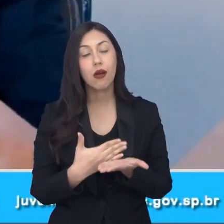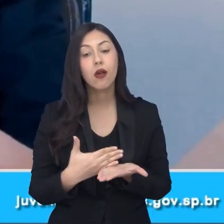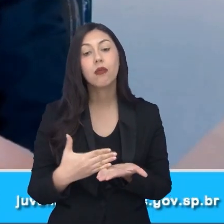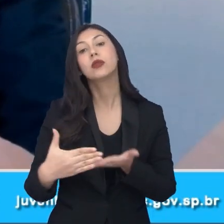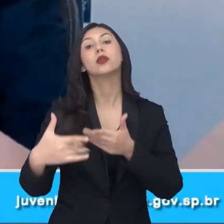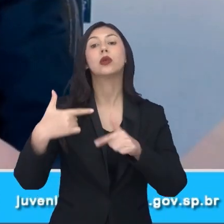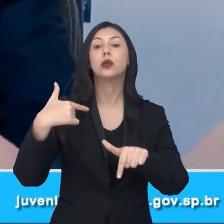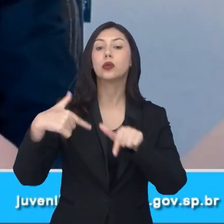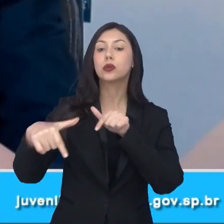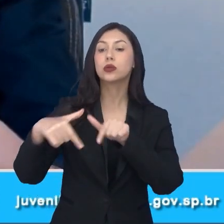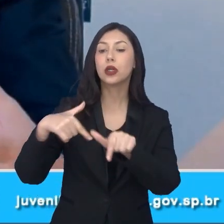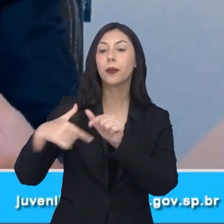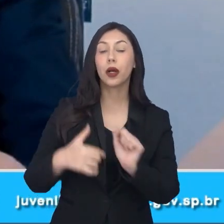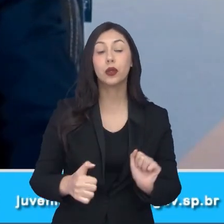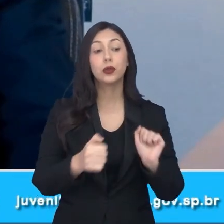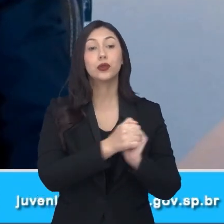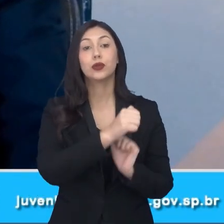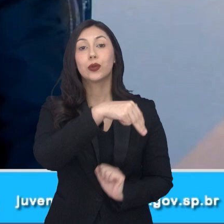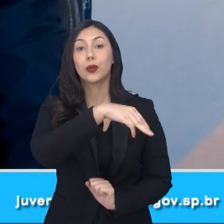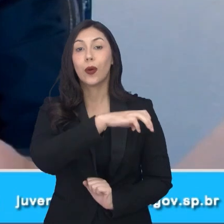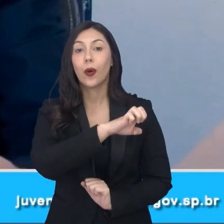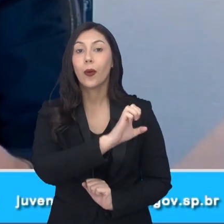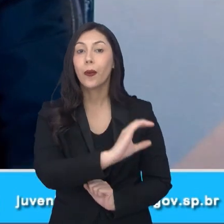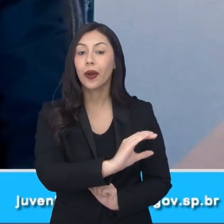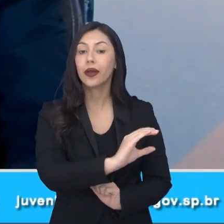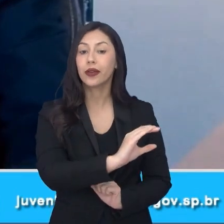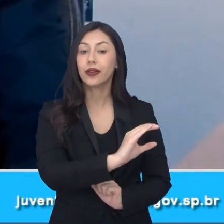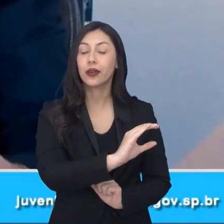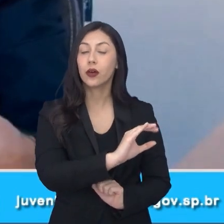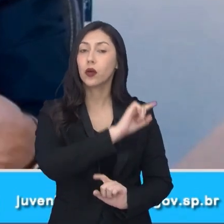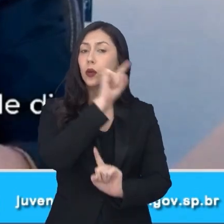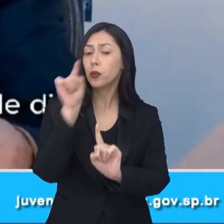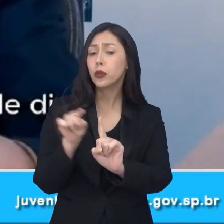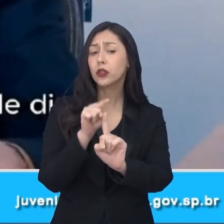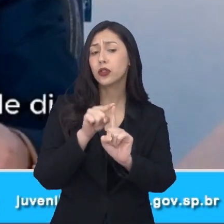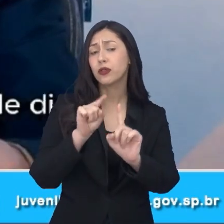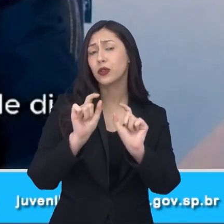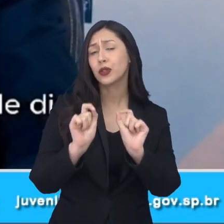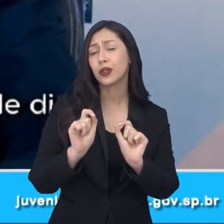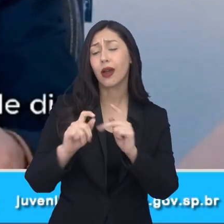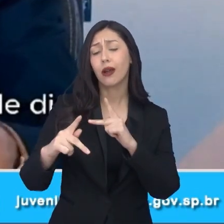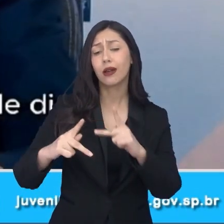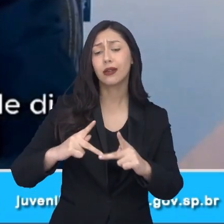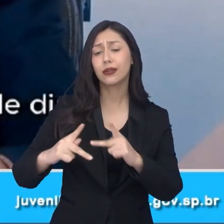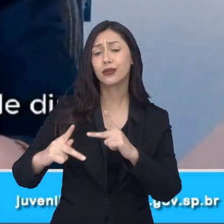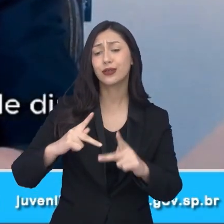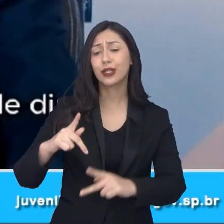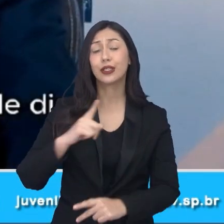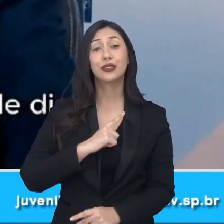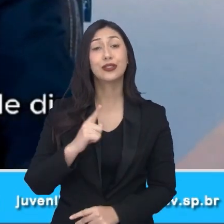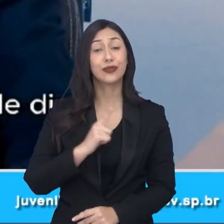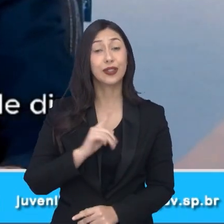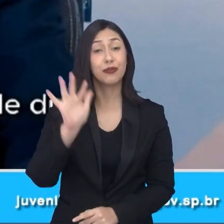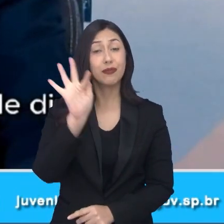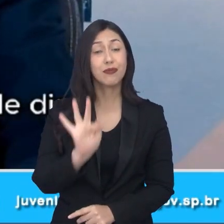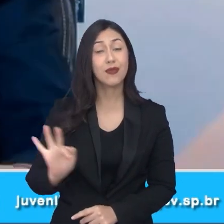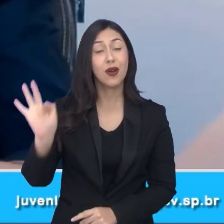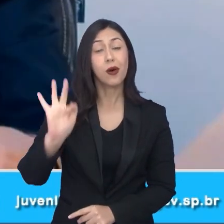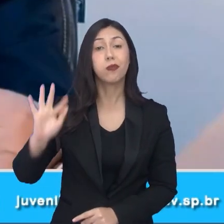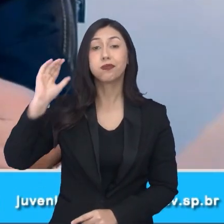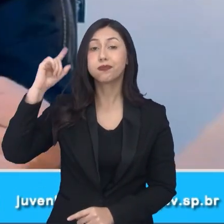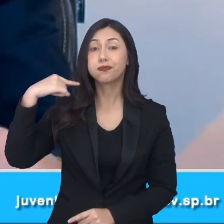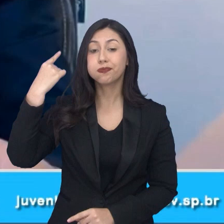um trabalho junto ao MEC para que São José dos Campos tivesse uma faculdade de